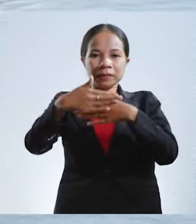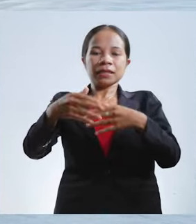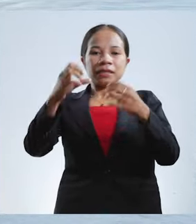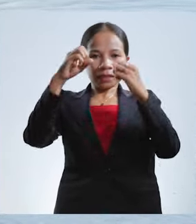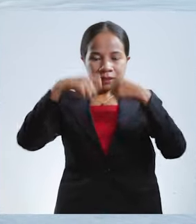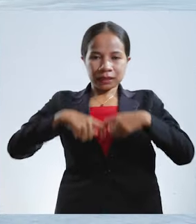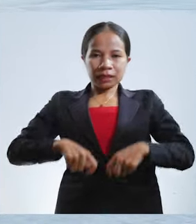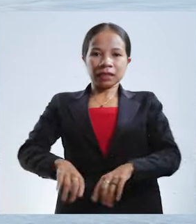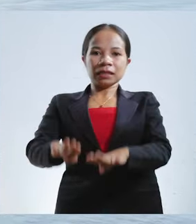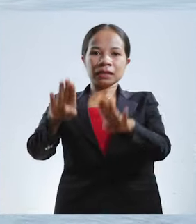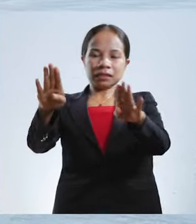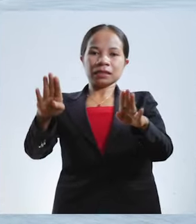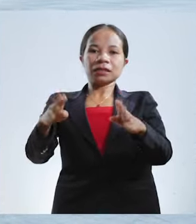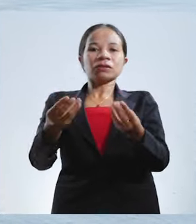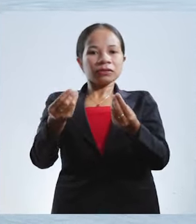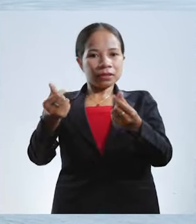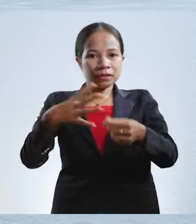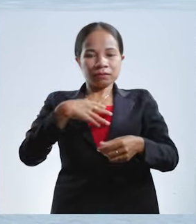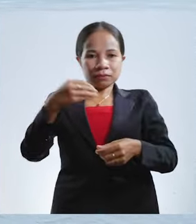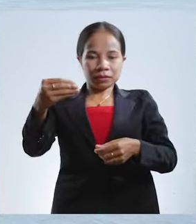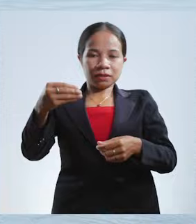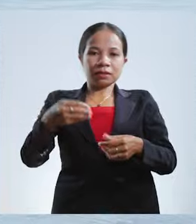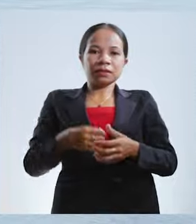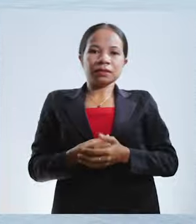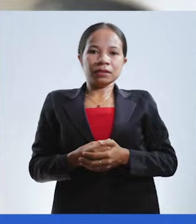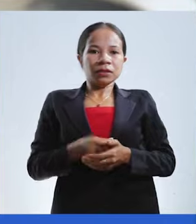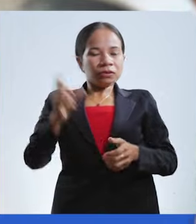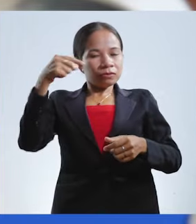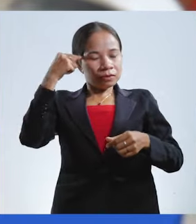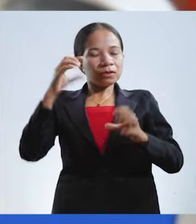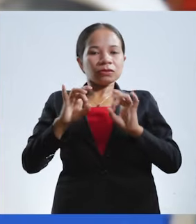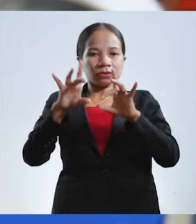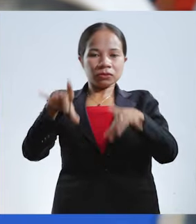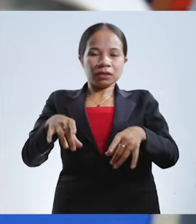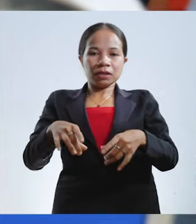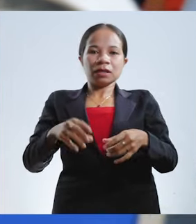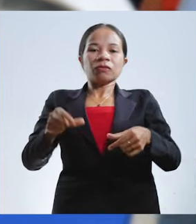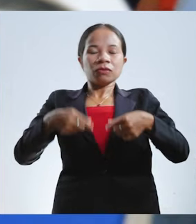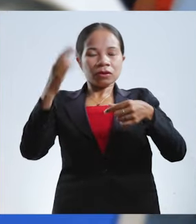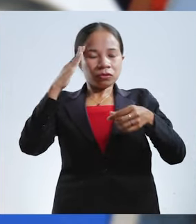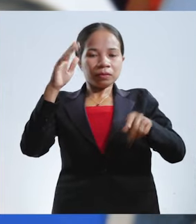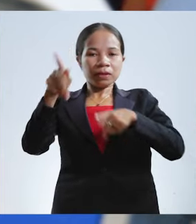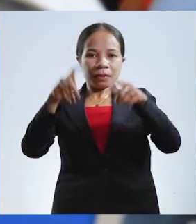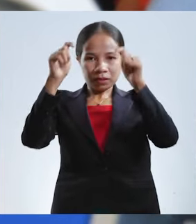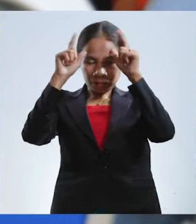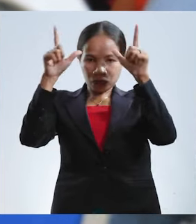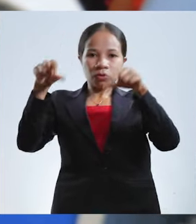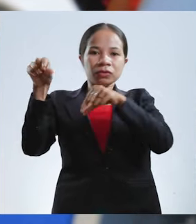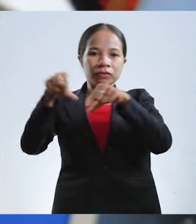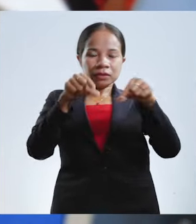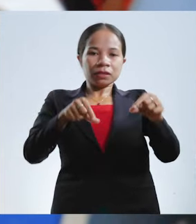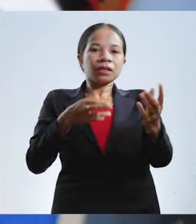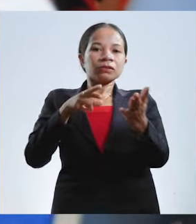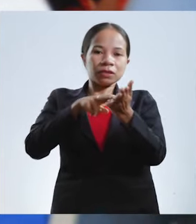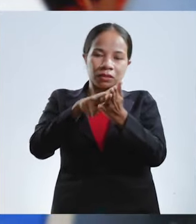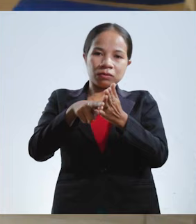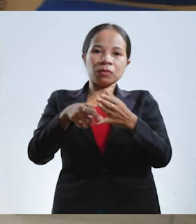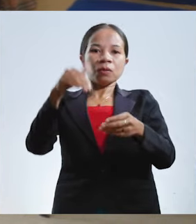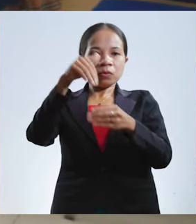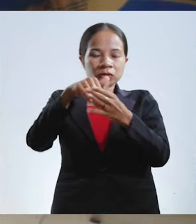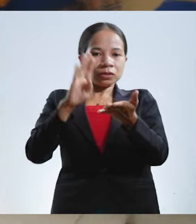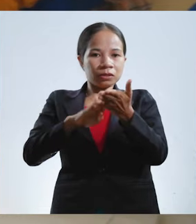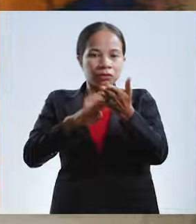Besi Kasi Ibung Ho Rahene Kunti. Governo Australia encoraja Timor Alsira nebeho deficiência ato aplica ba bolsa